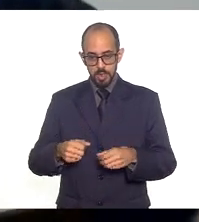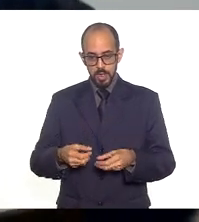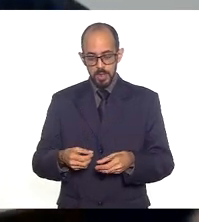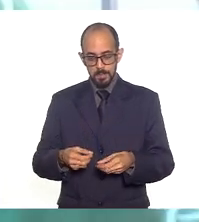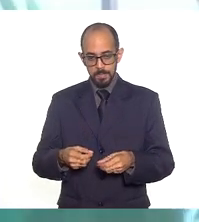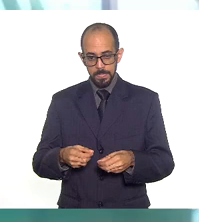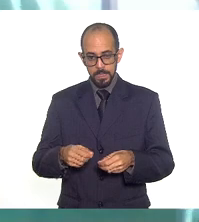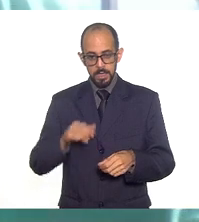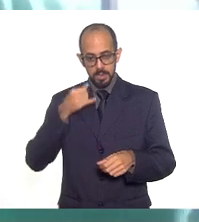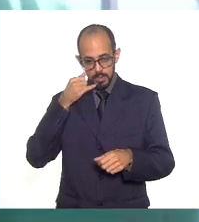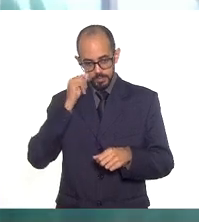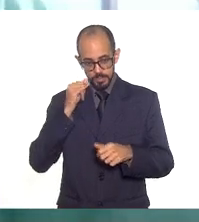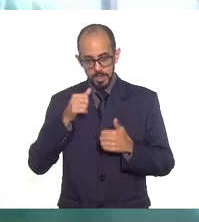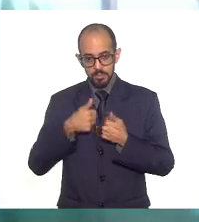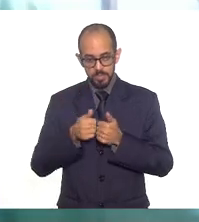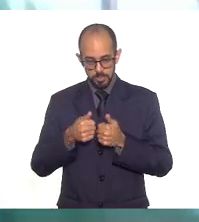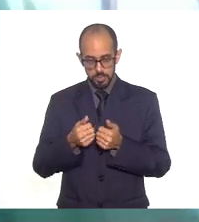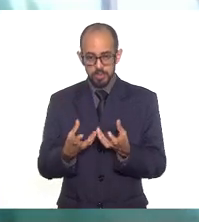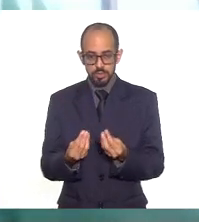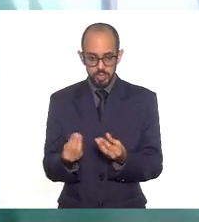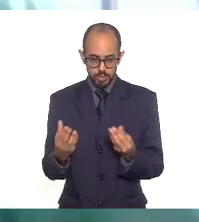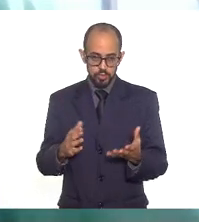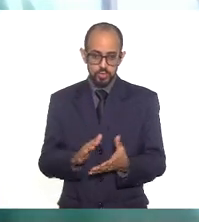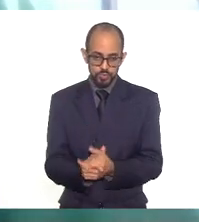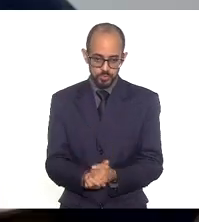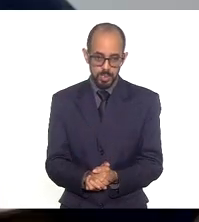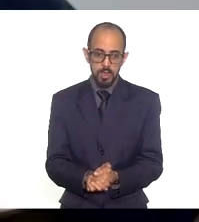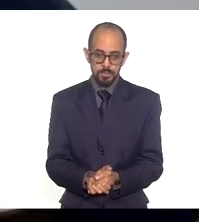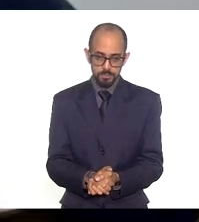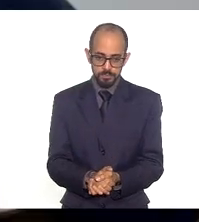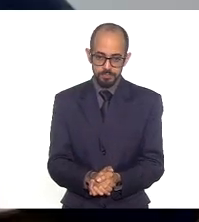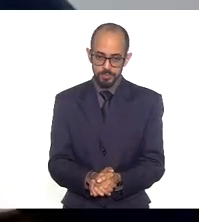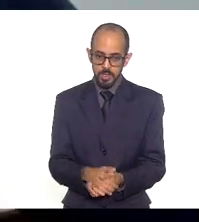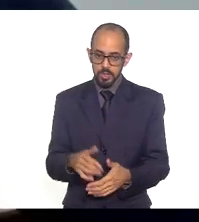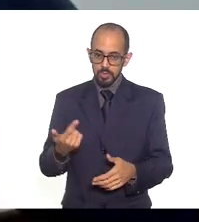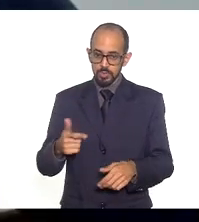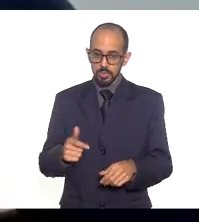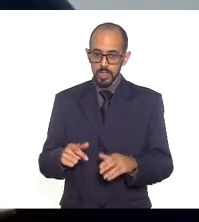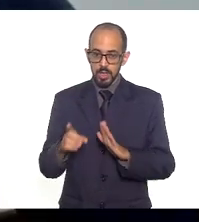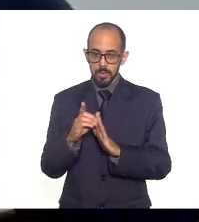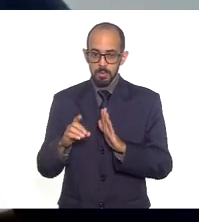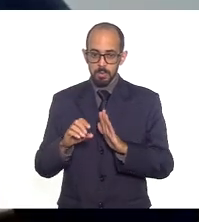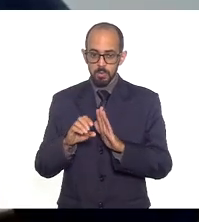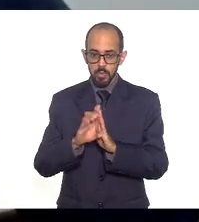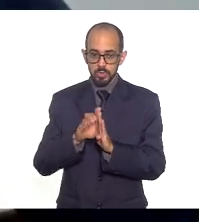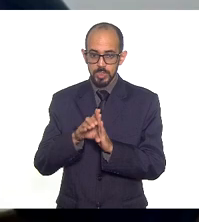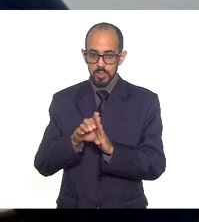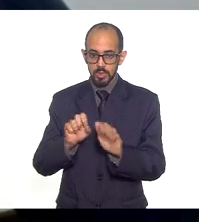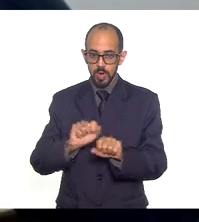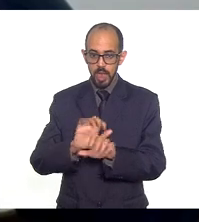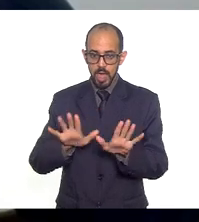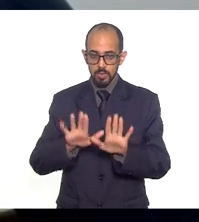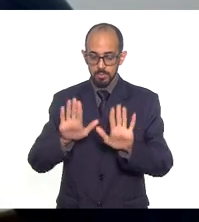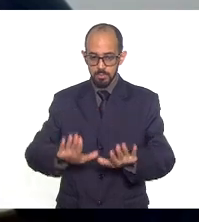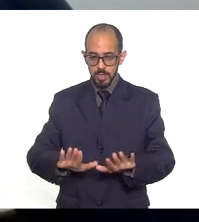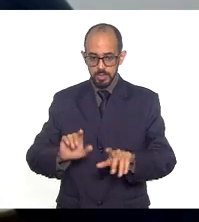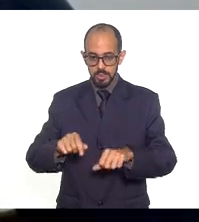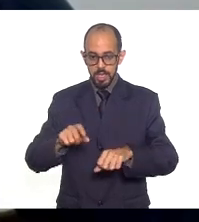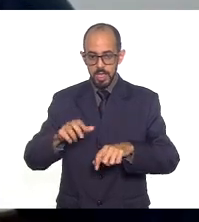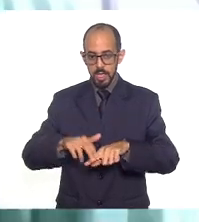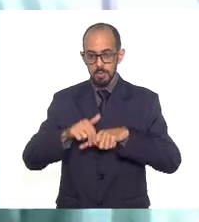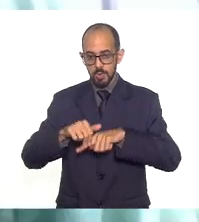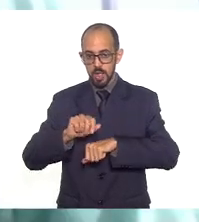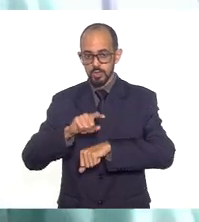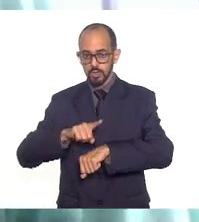Paulo... Agora eu me lembrei. Está meio, assim, não está bem definido, mas está dizendo que a tarifa diferenciada será em função de horário...